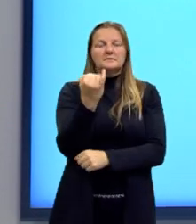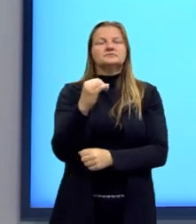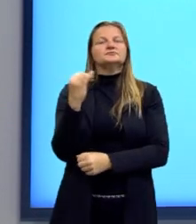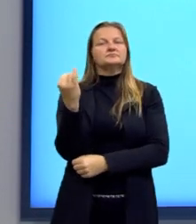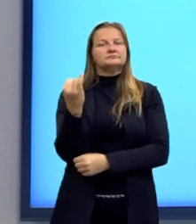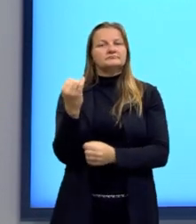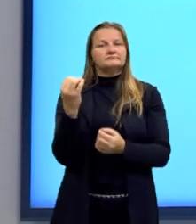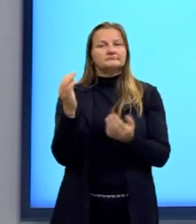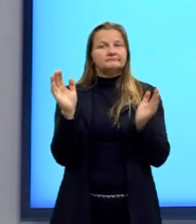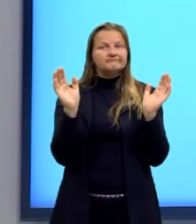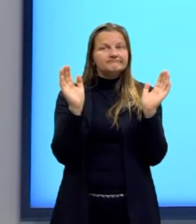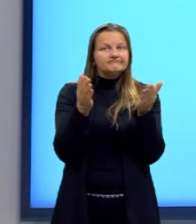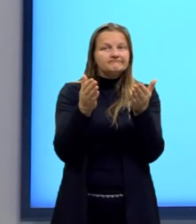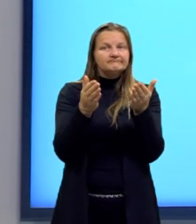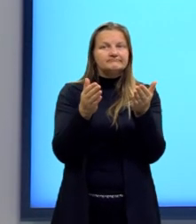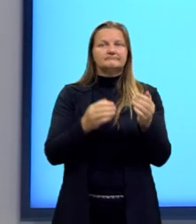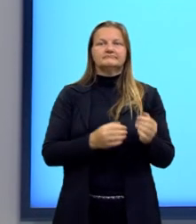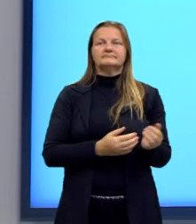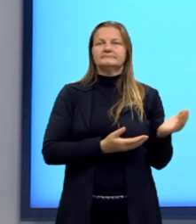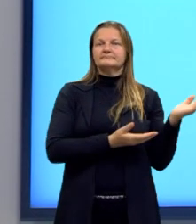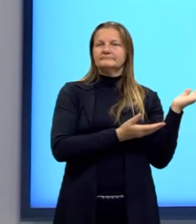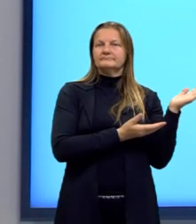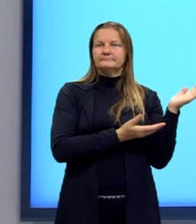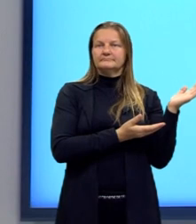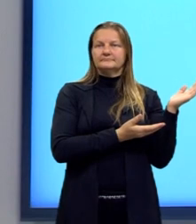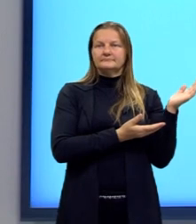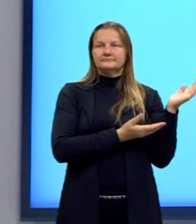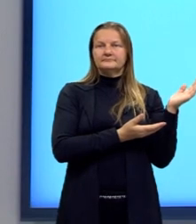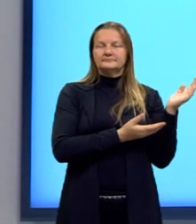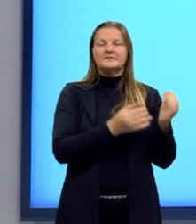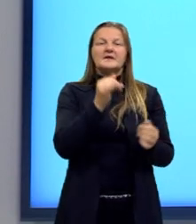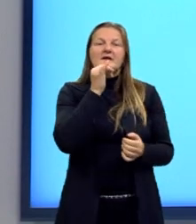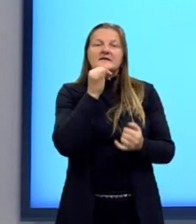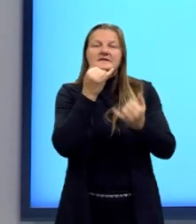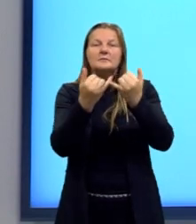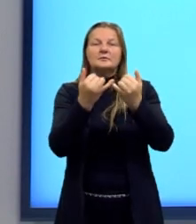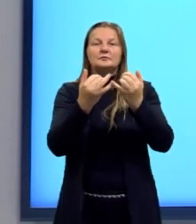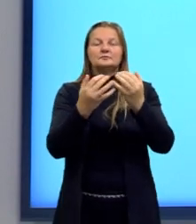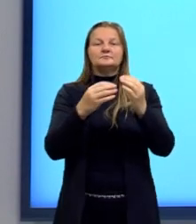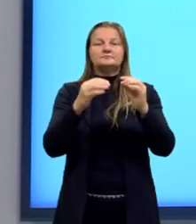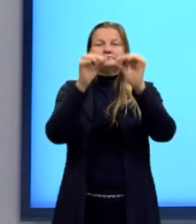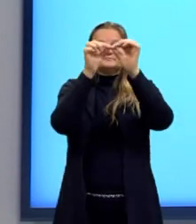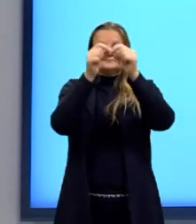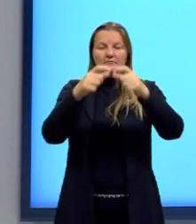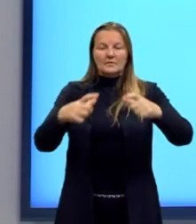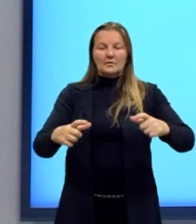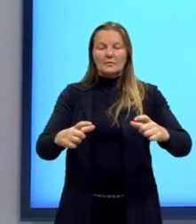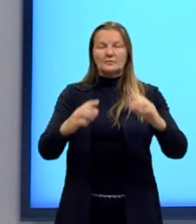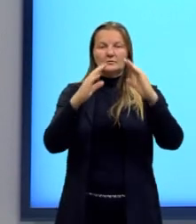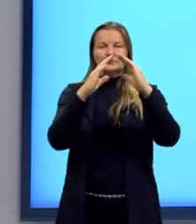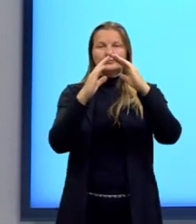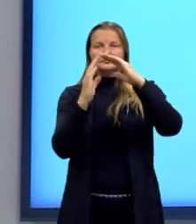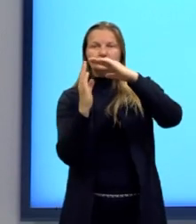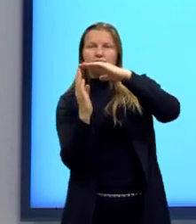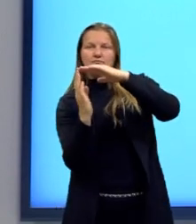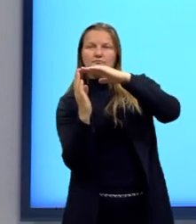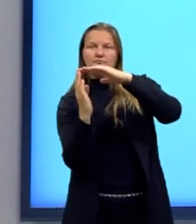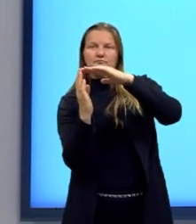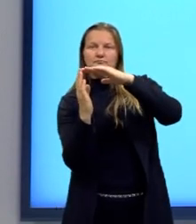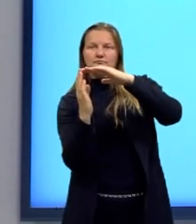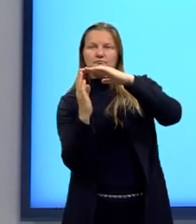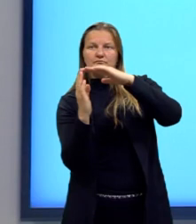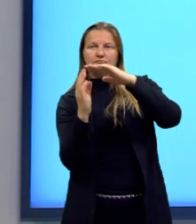considerar bom então Aqui nós temos um exemplo de Cone oblíquo quando o vértice não